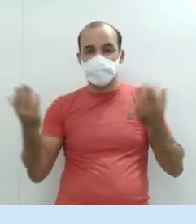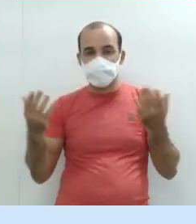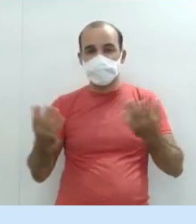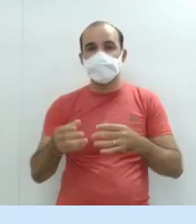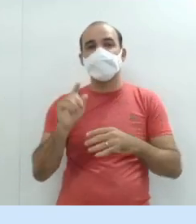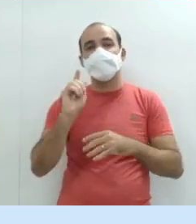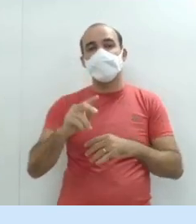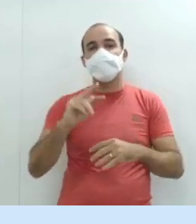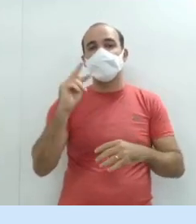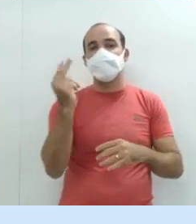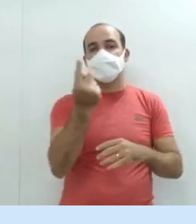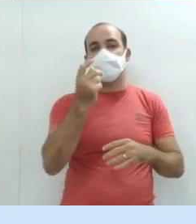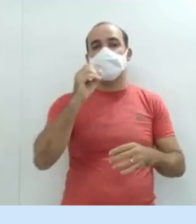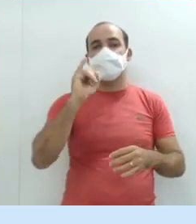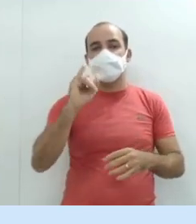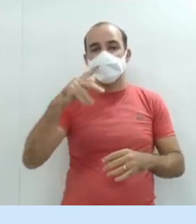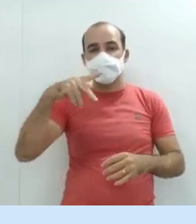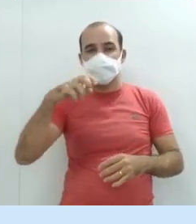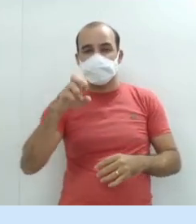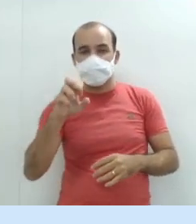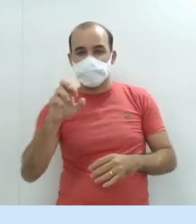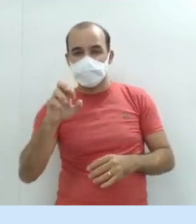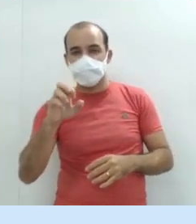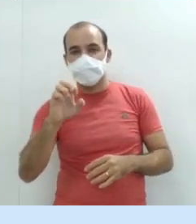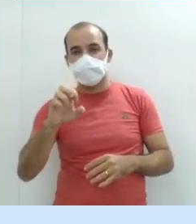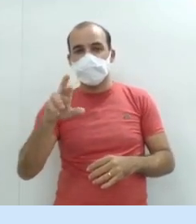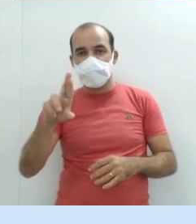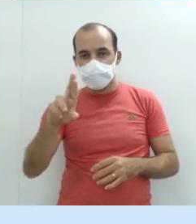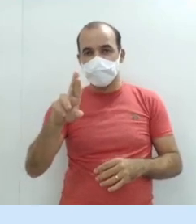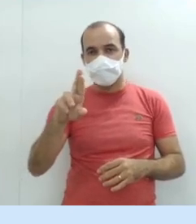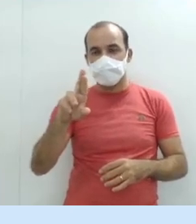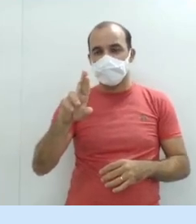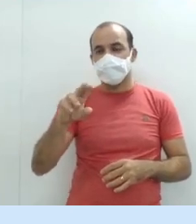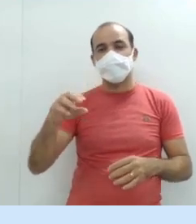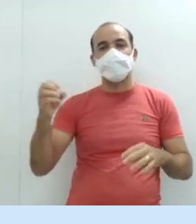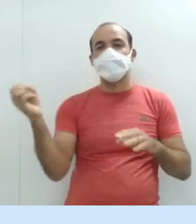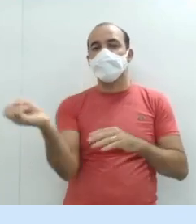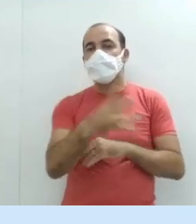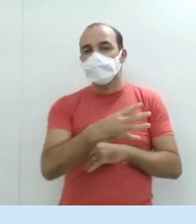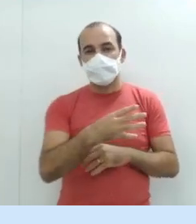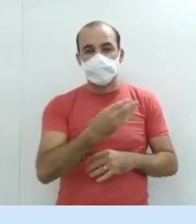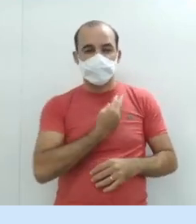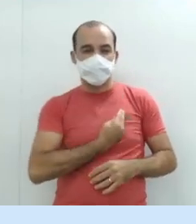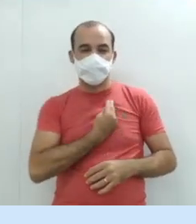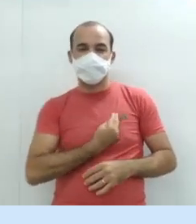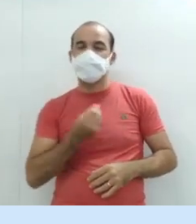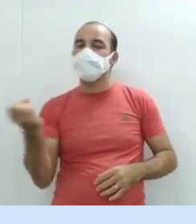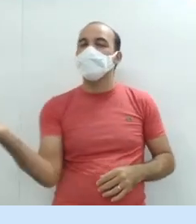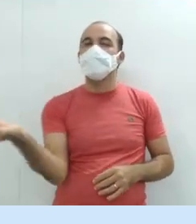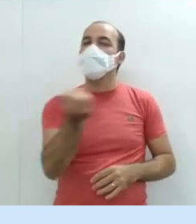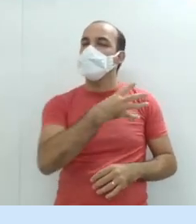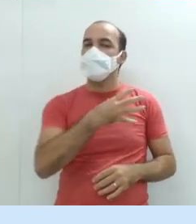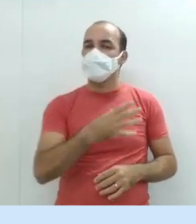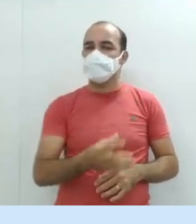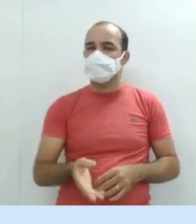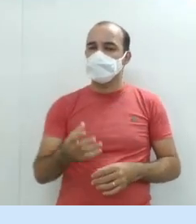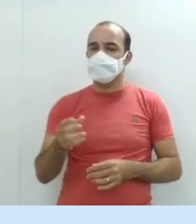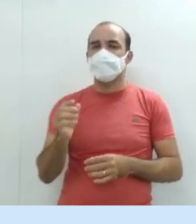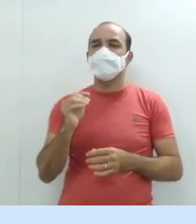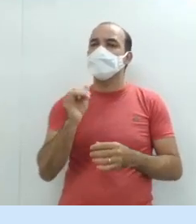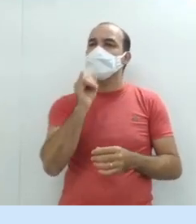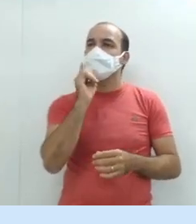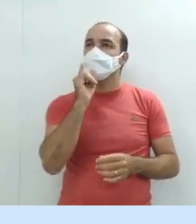palavra hiper está muito ligada aqui no sentido de aceleração. Vocês já notaram que nós vivemos